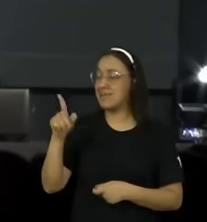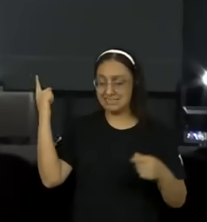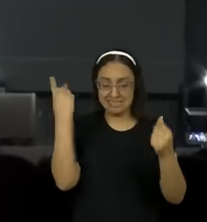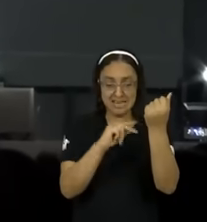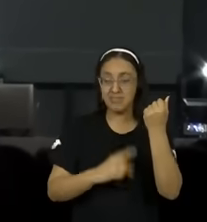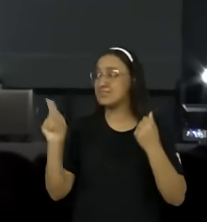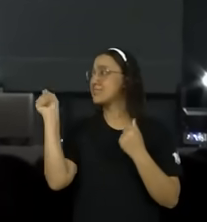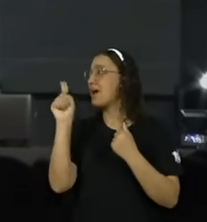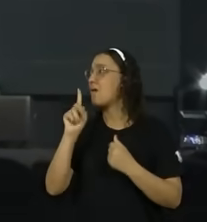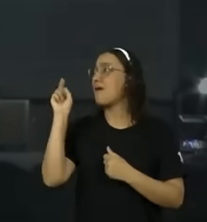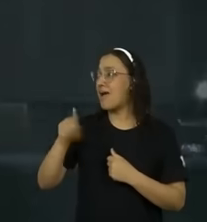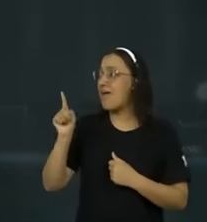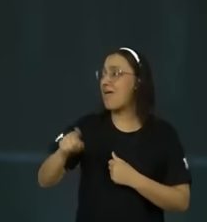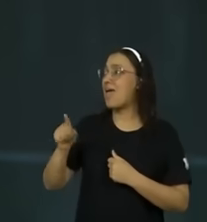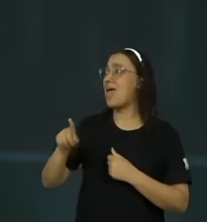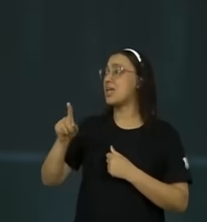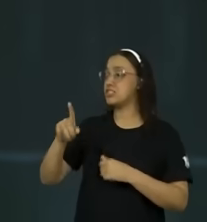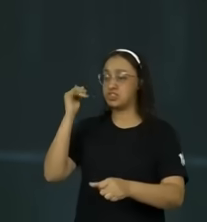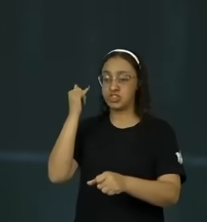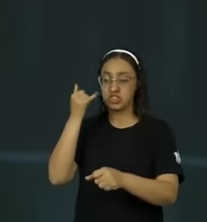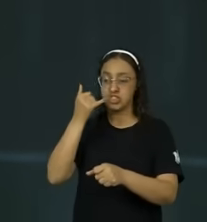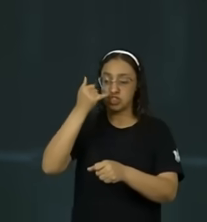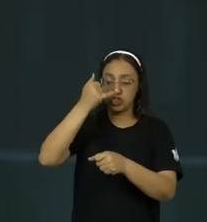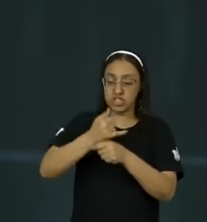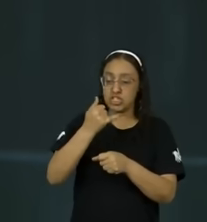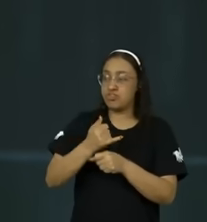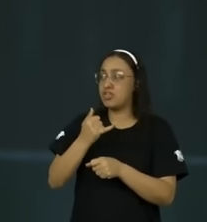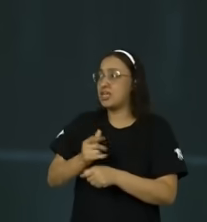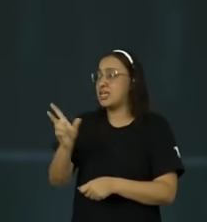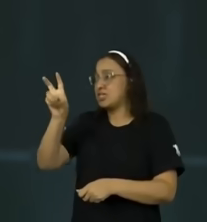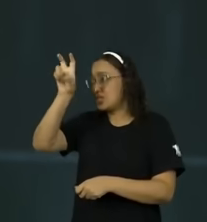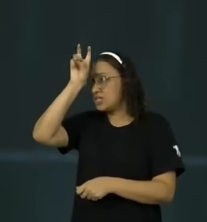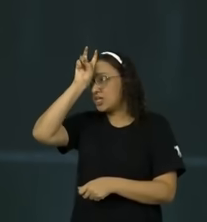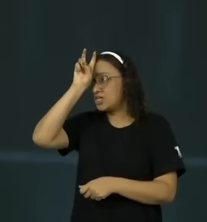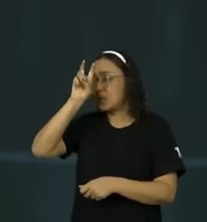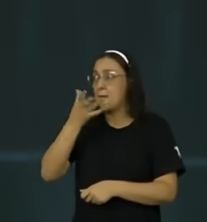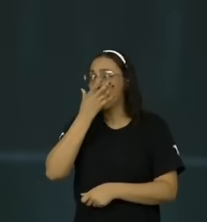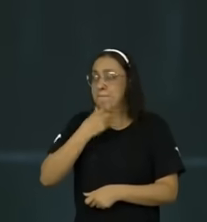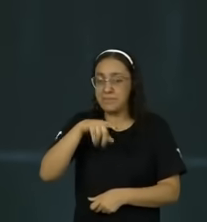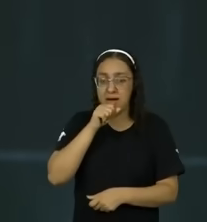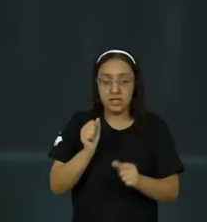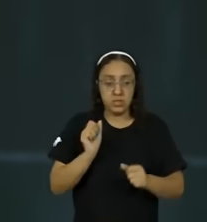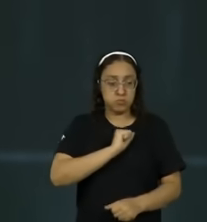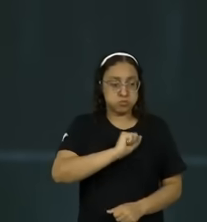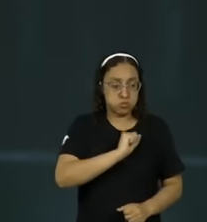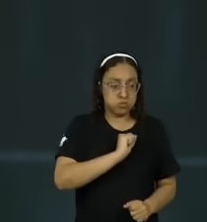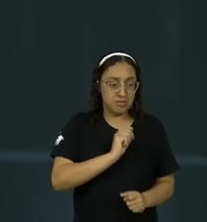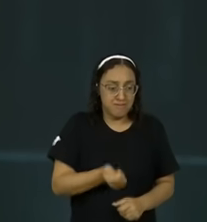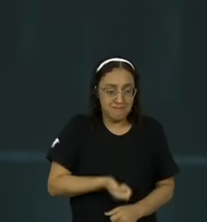Não, ele é a segunda pessoa de que mais manda no Egito. Deus segurou, o coração de Jacó quase parou, diz o texto, mas Deus